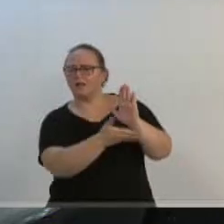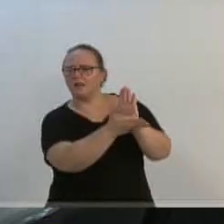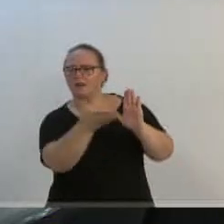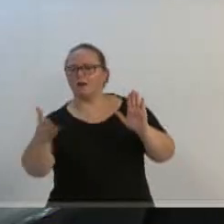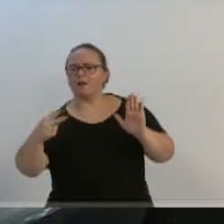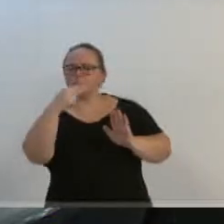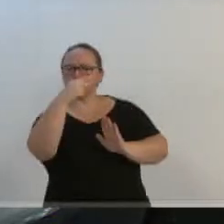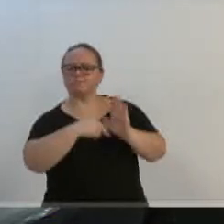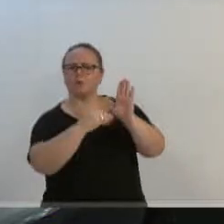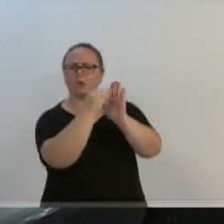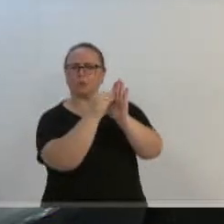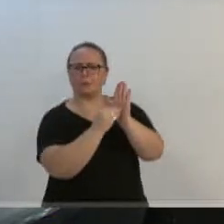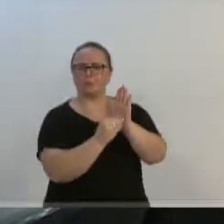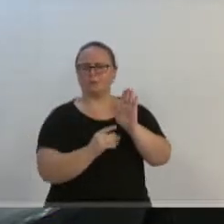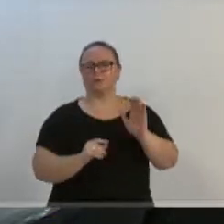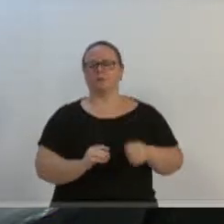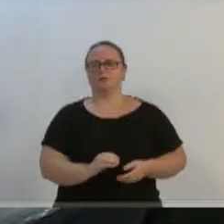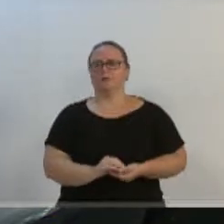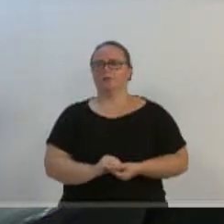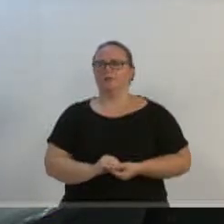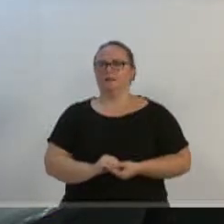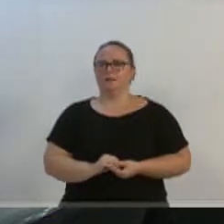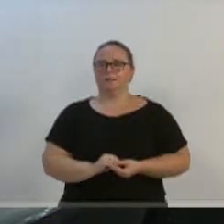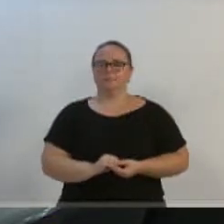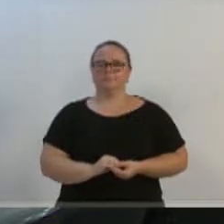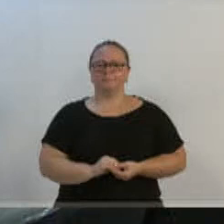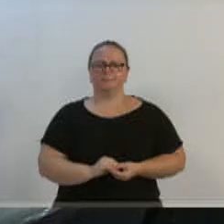o conteúdo da discussão.